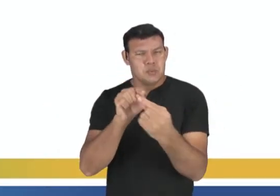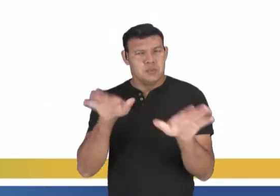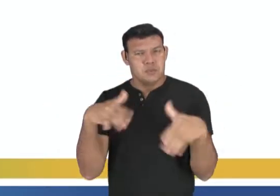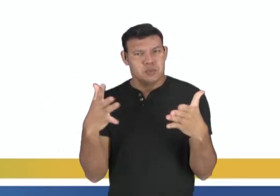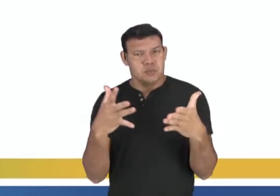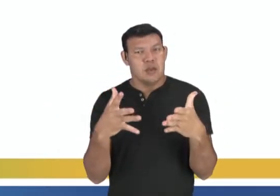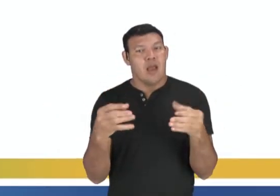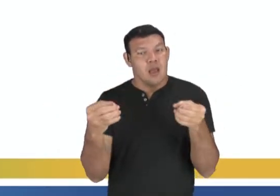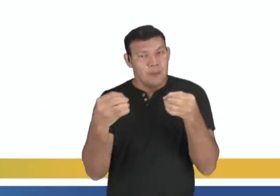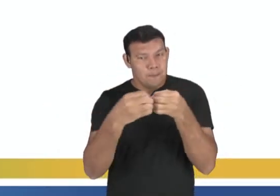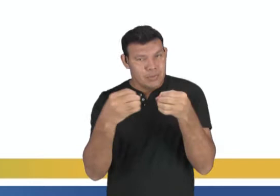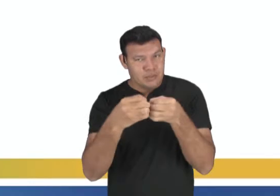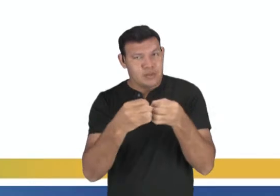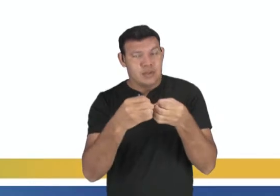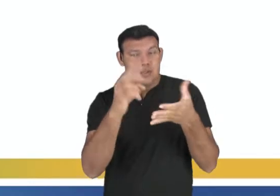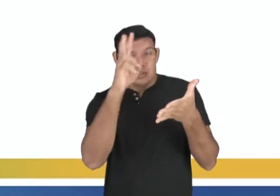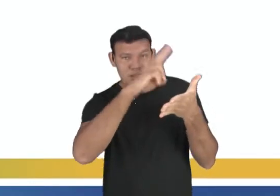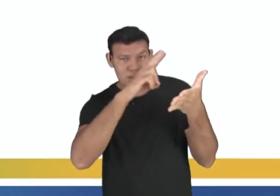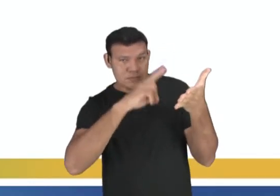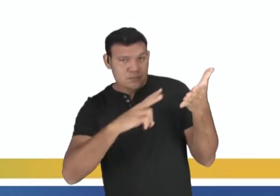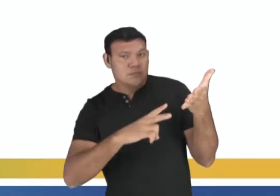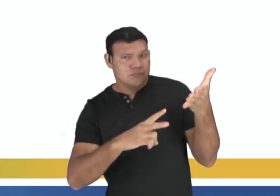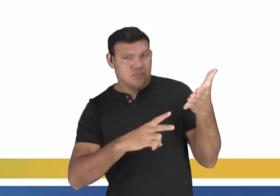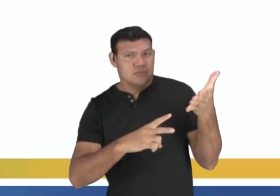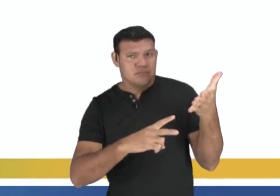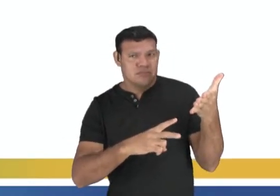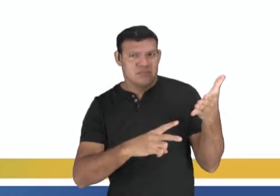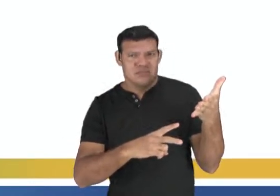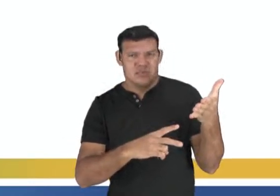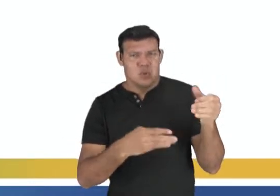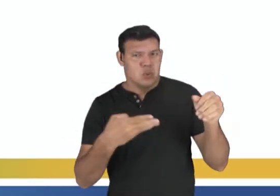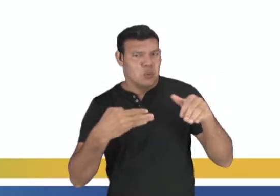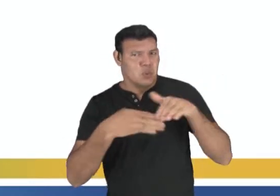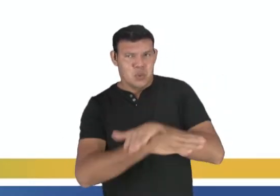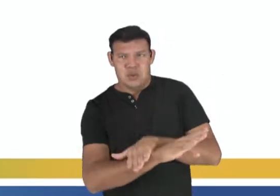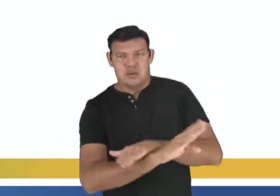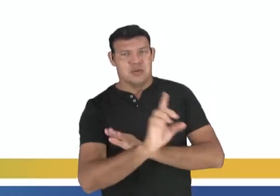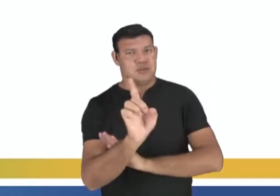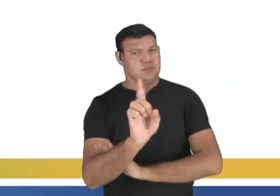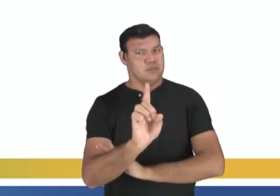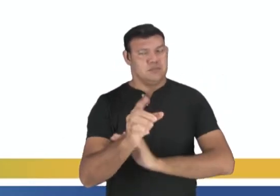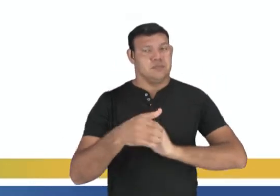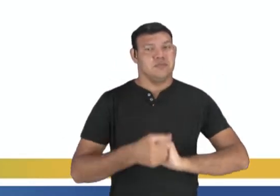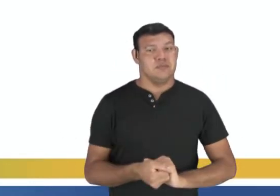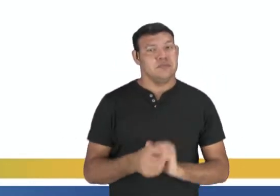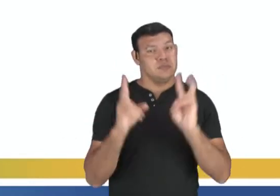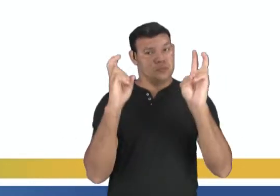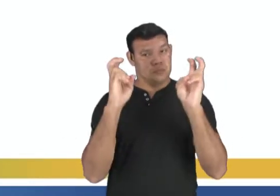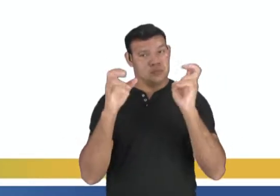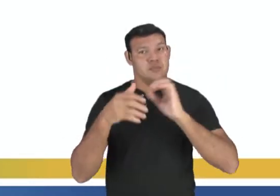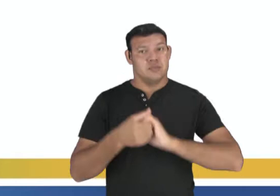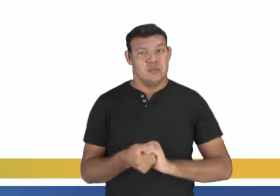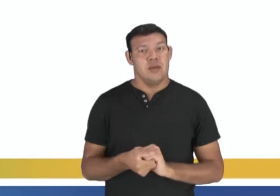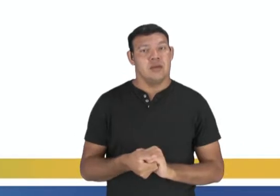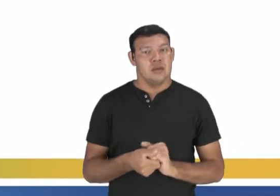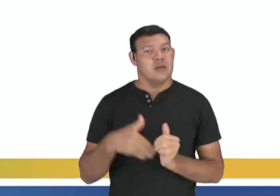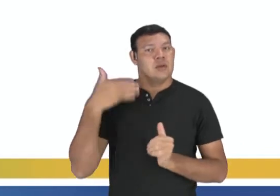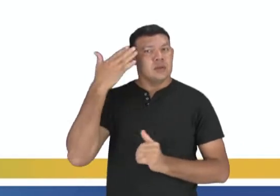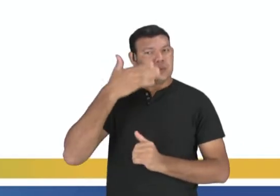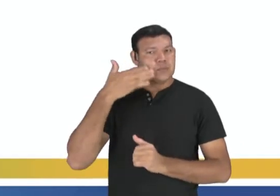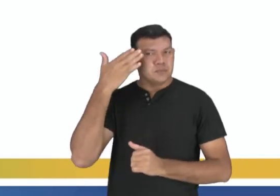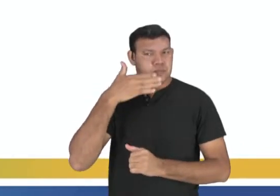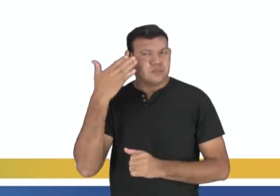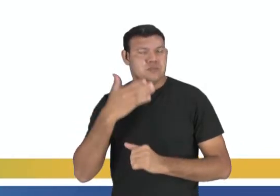o leitor leigo, ou seja, aquele que não tem tanto conhecimento a respeito daquele assunto, do